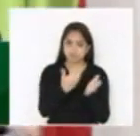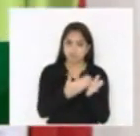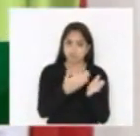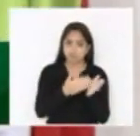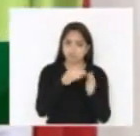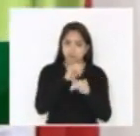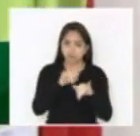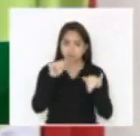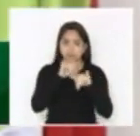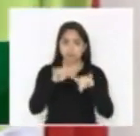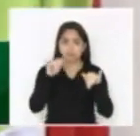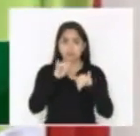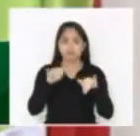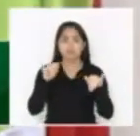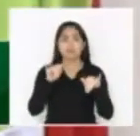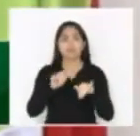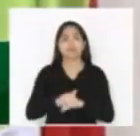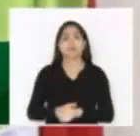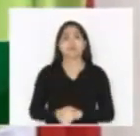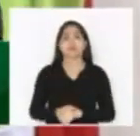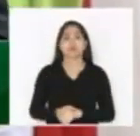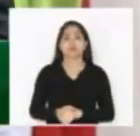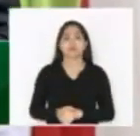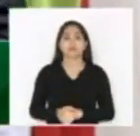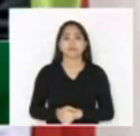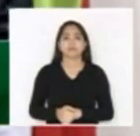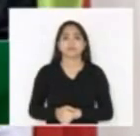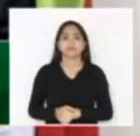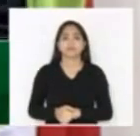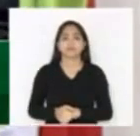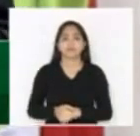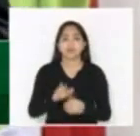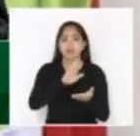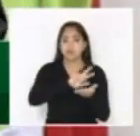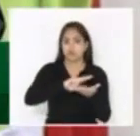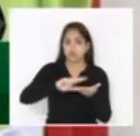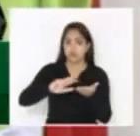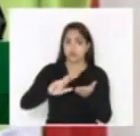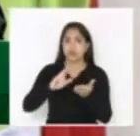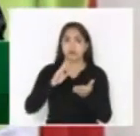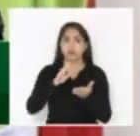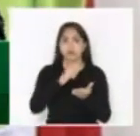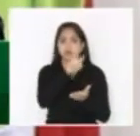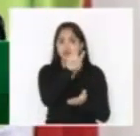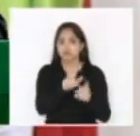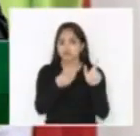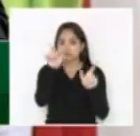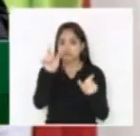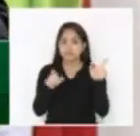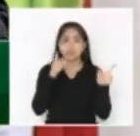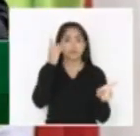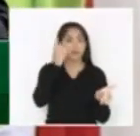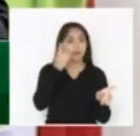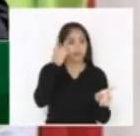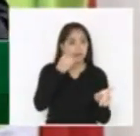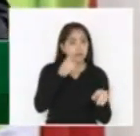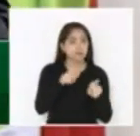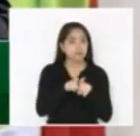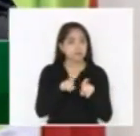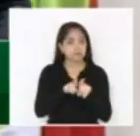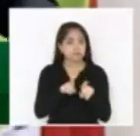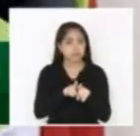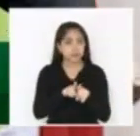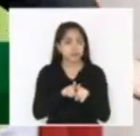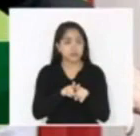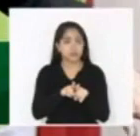repercutindo posições de vários parlamentares e, inclusive,